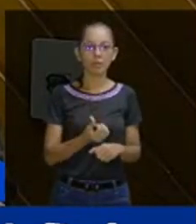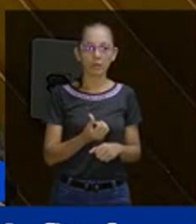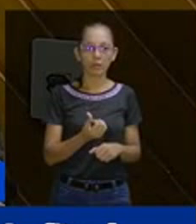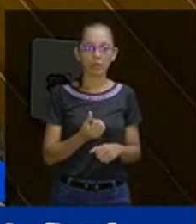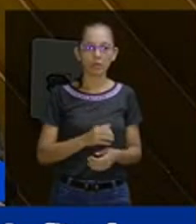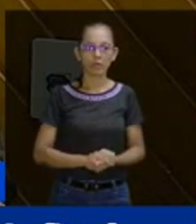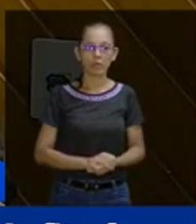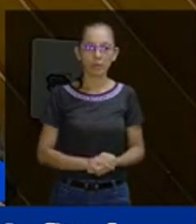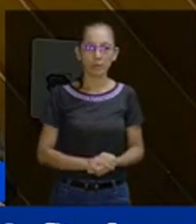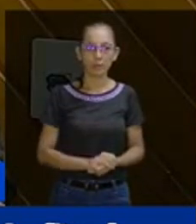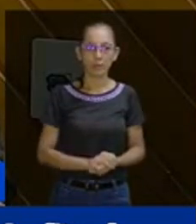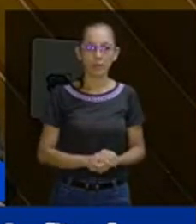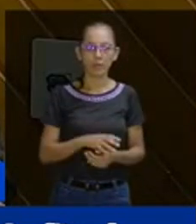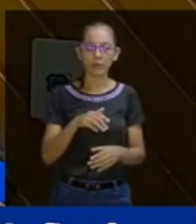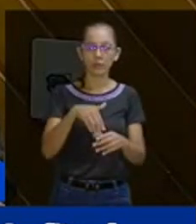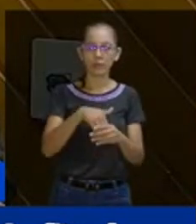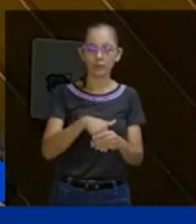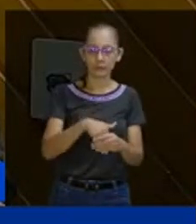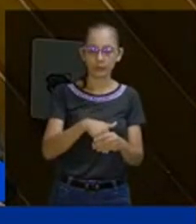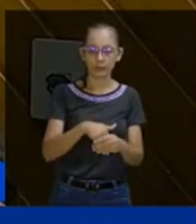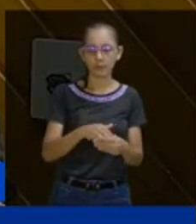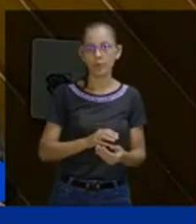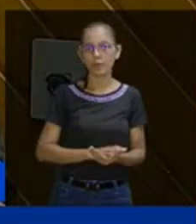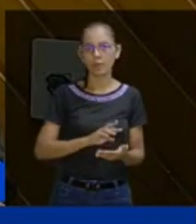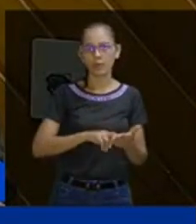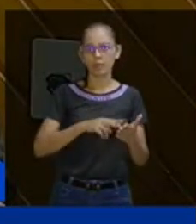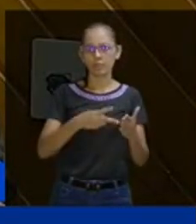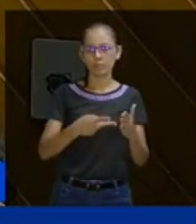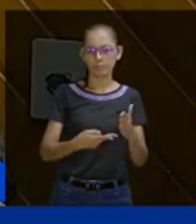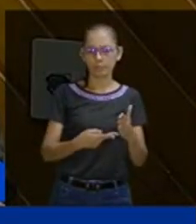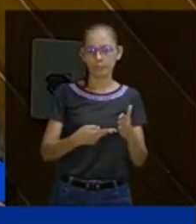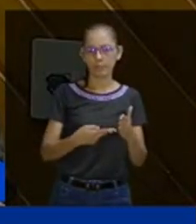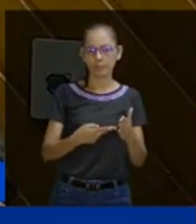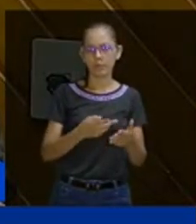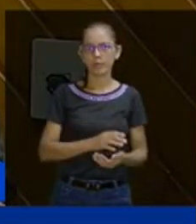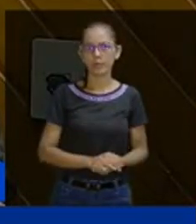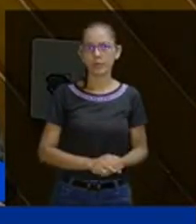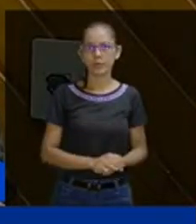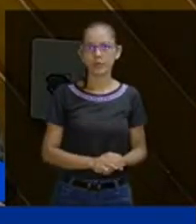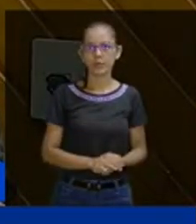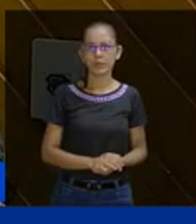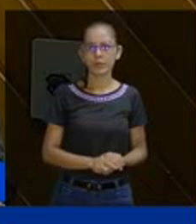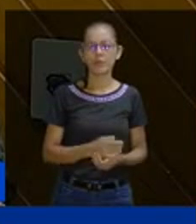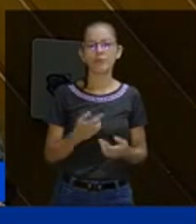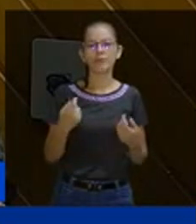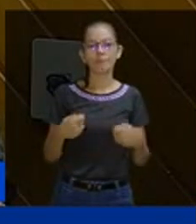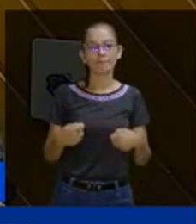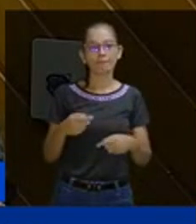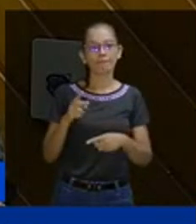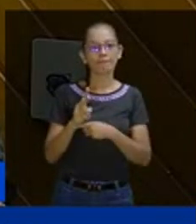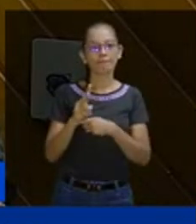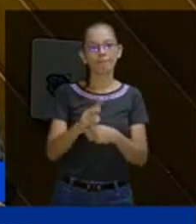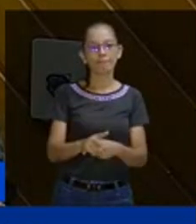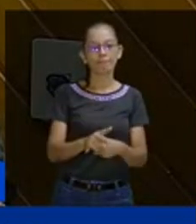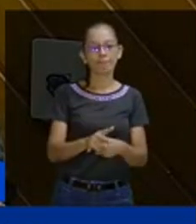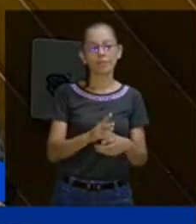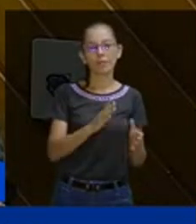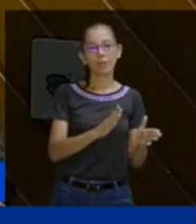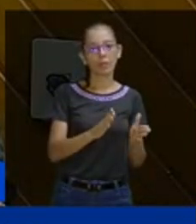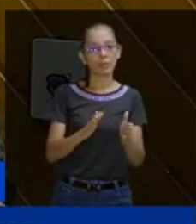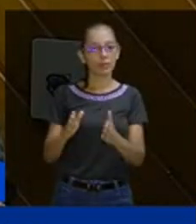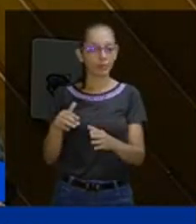ser interpretado de maneira literal e isolada. A referida norma visa a proteger o processo